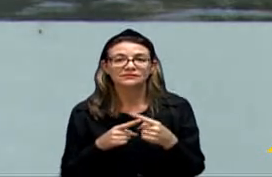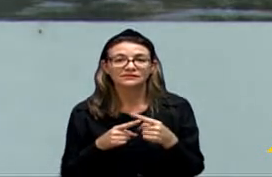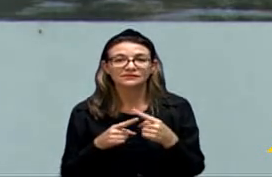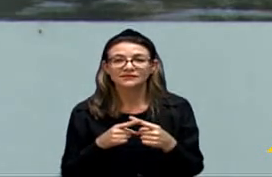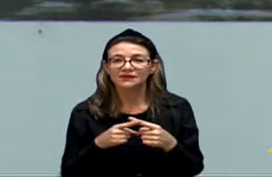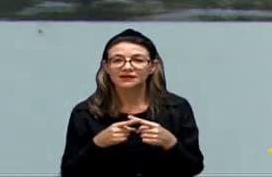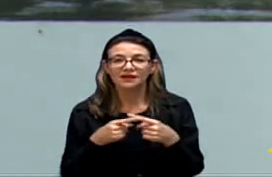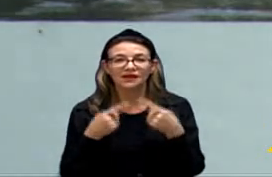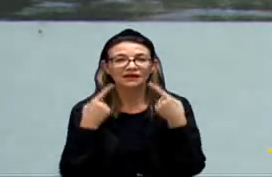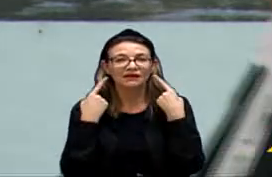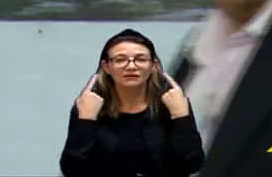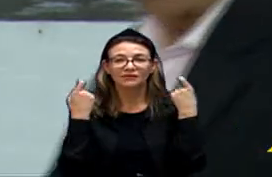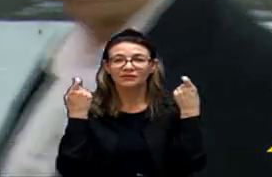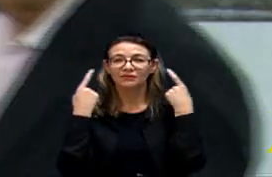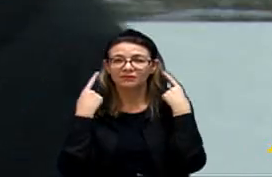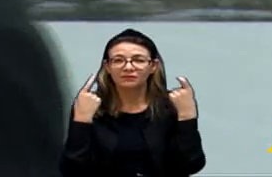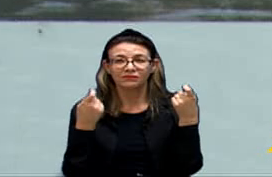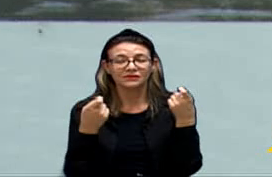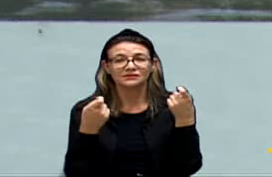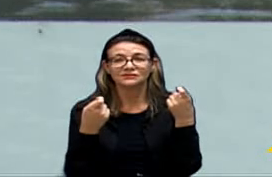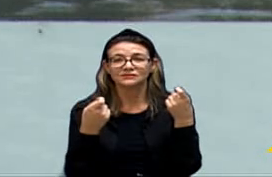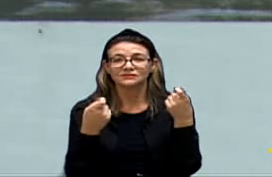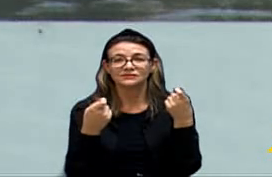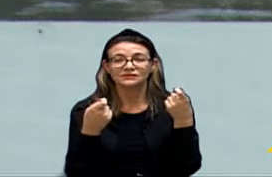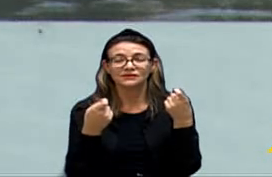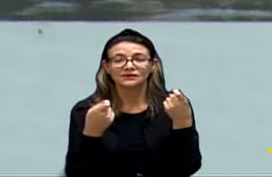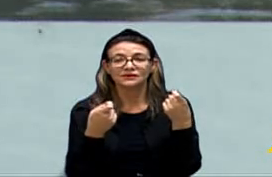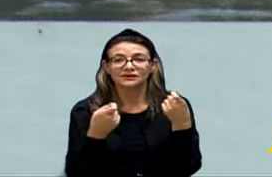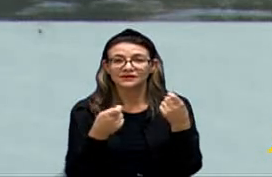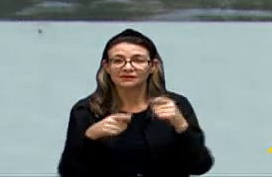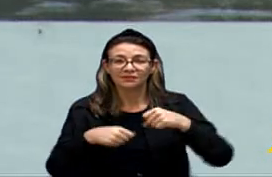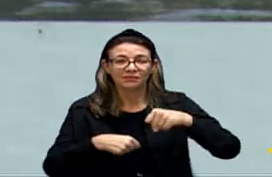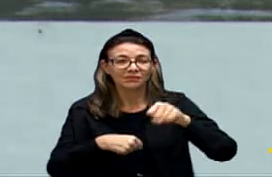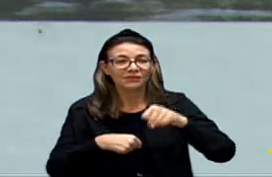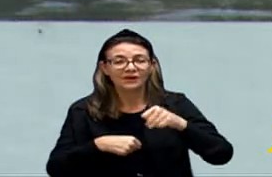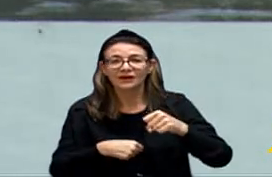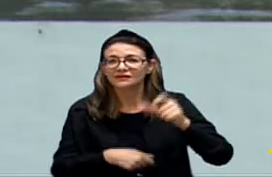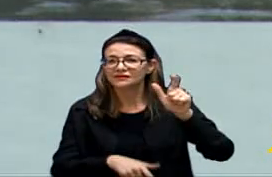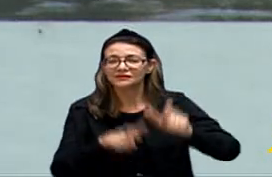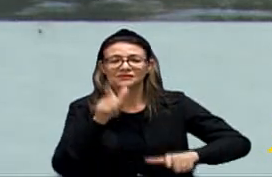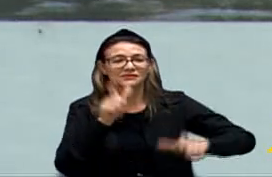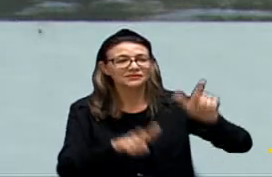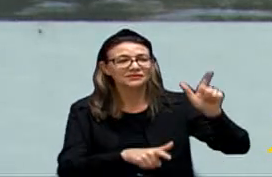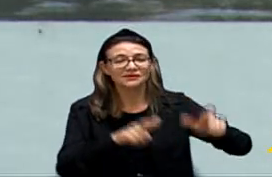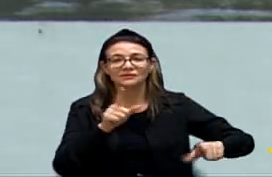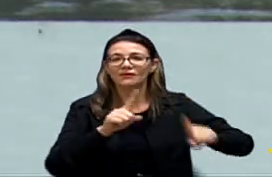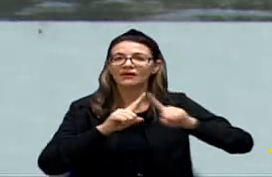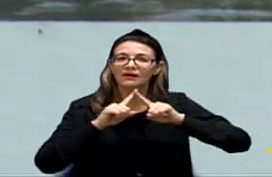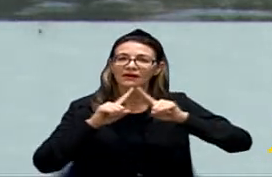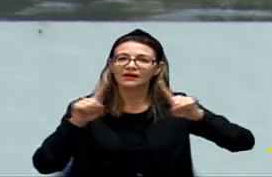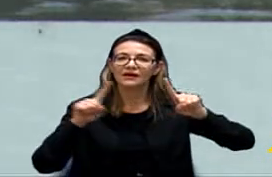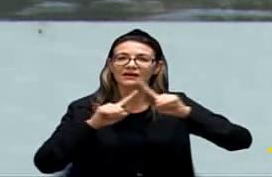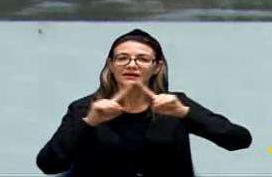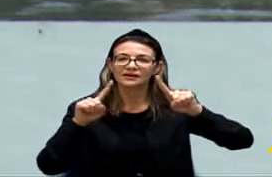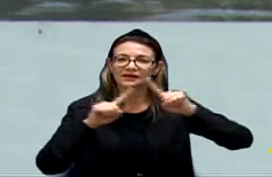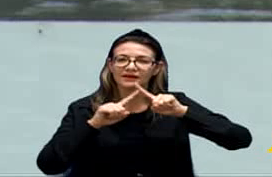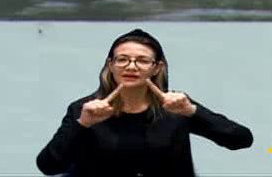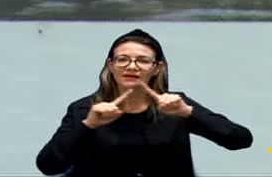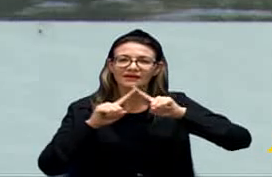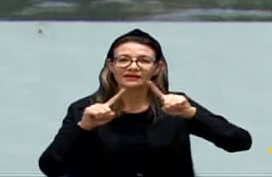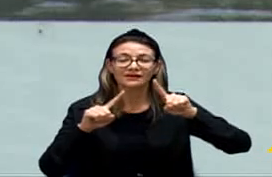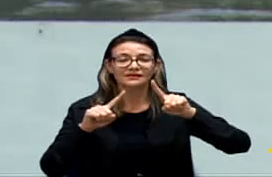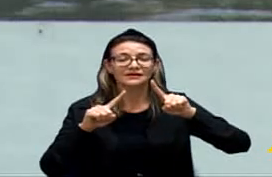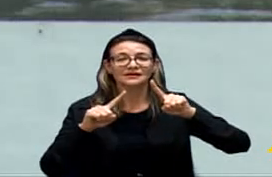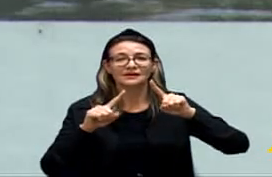da escapamento dessas motos é um clamor social que existe com relação a isso todas as pessoas pedem que mais que